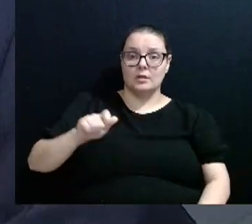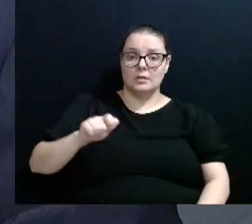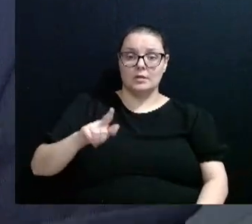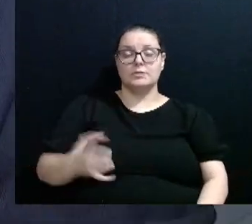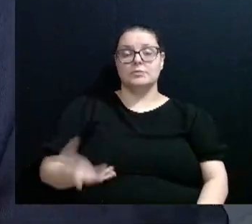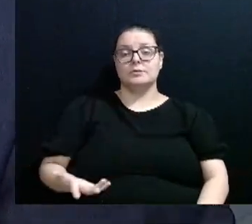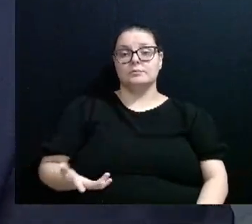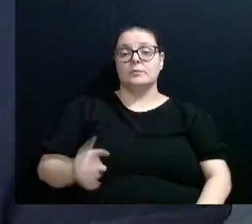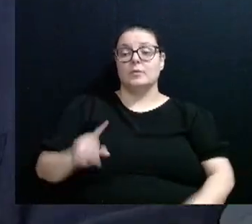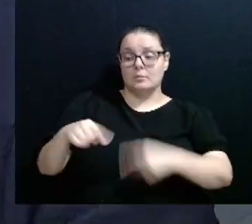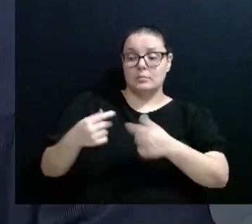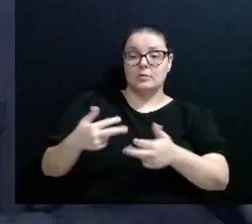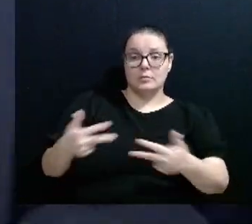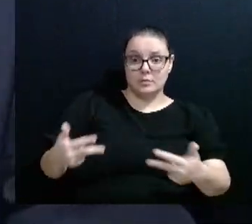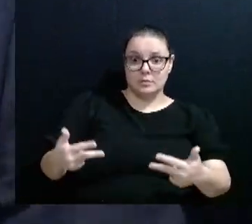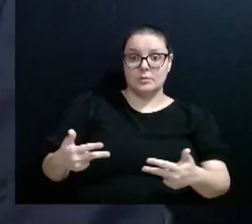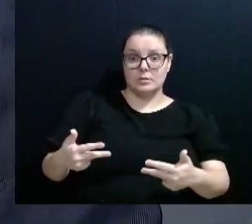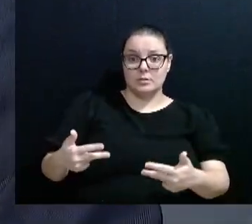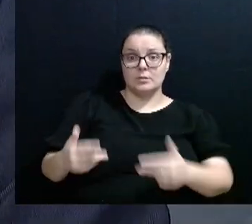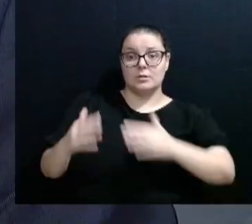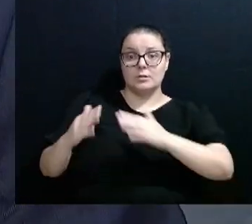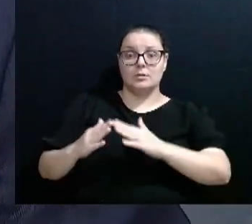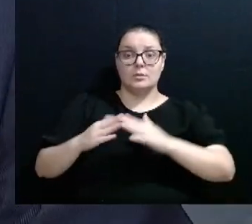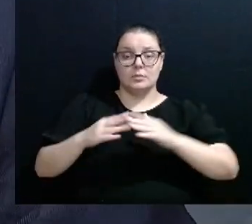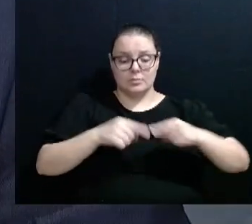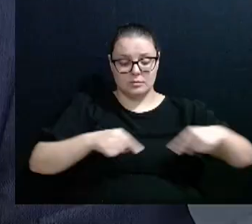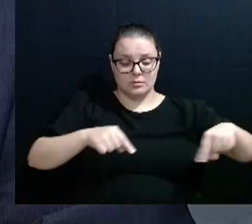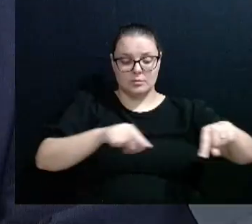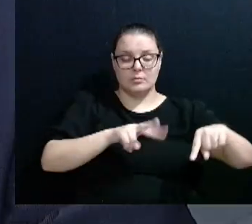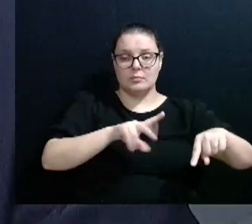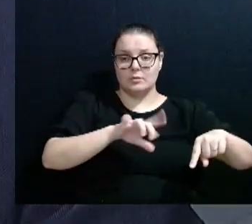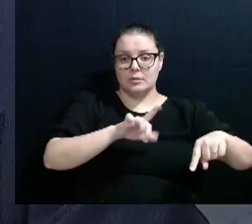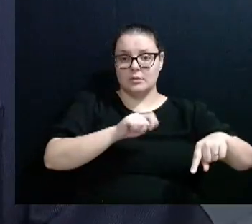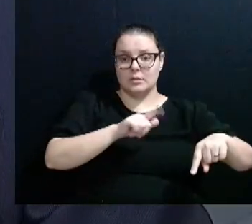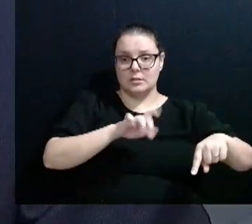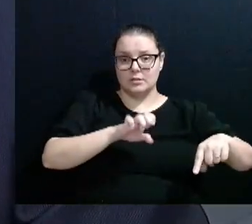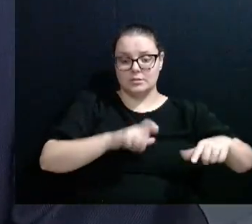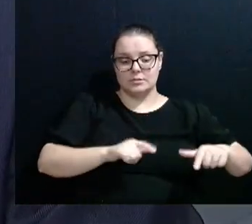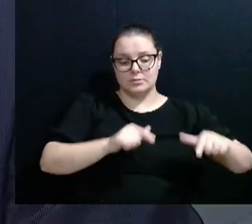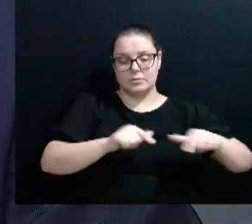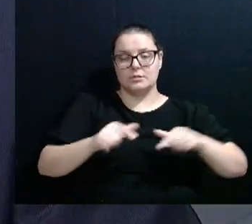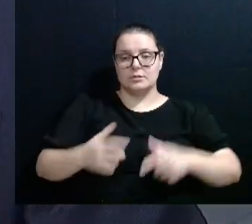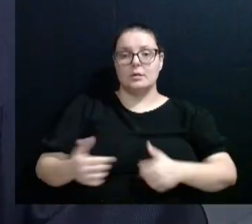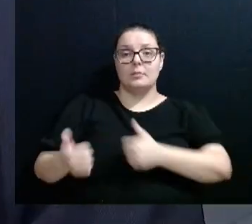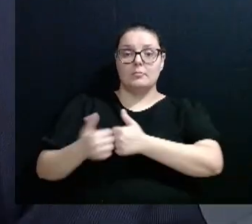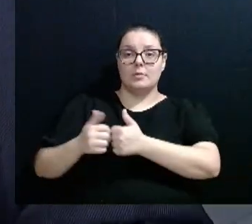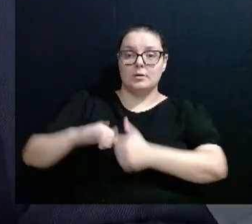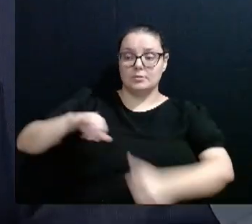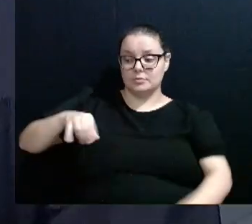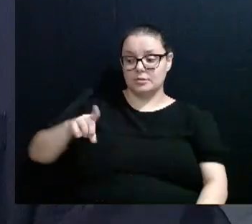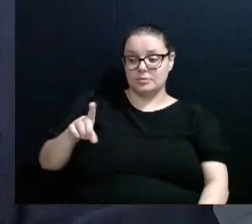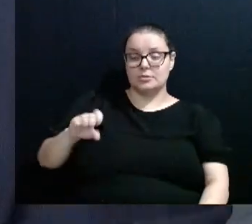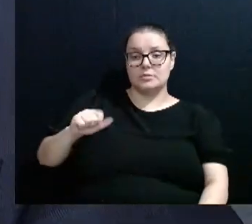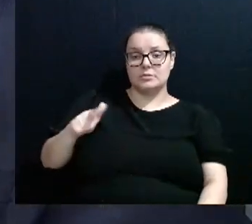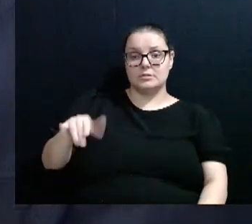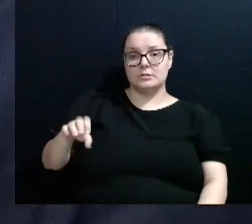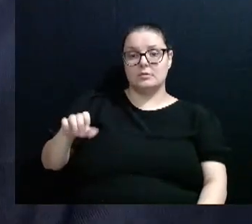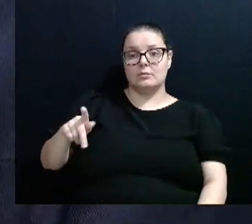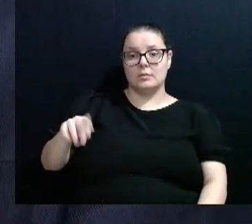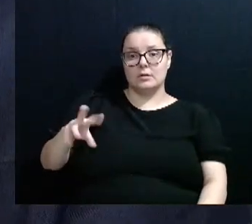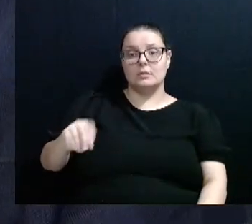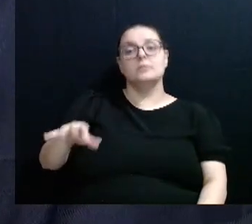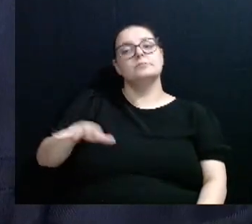também é sobre os moradores do condomínio Village, aqui do lado do Jardim São Pedro também. É da área médica que